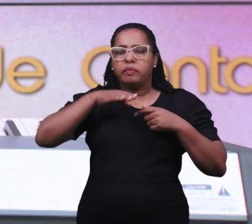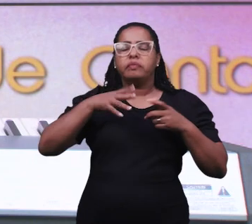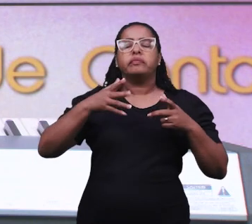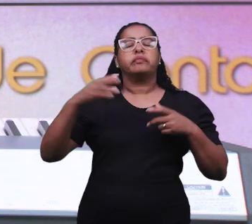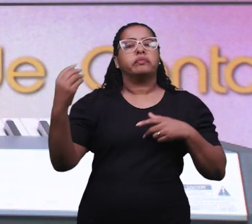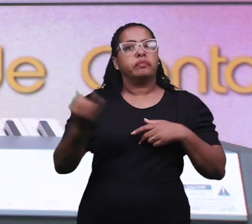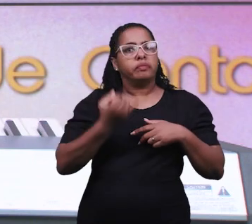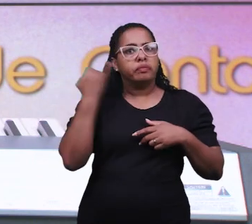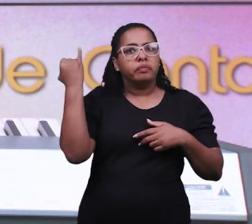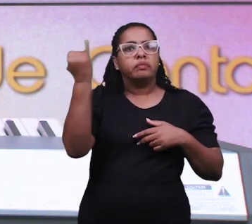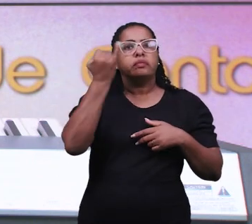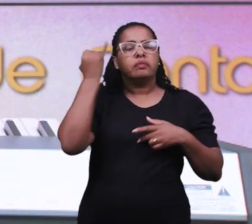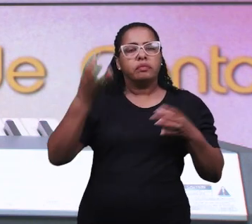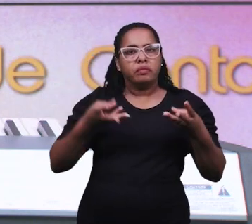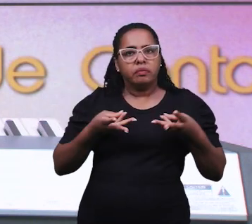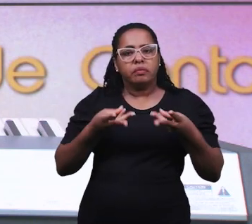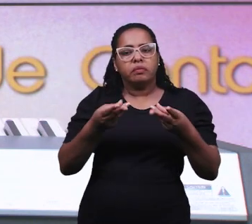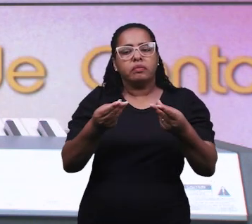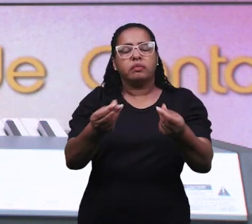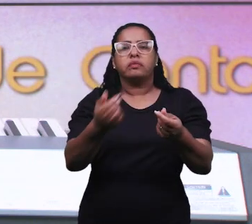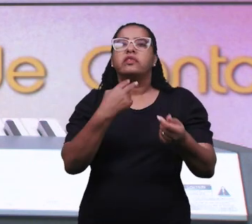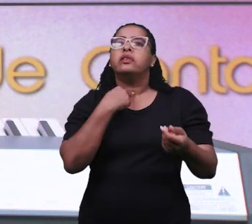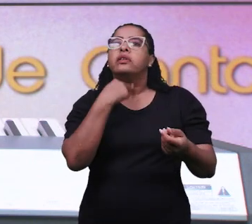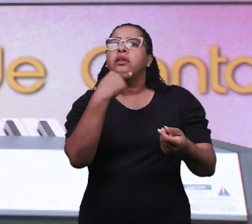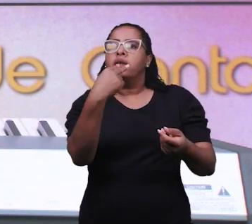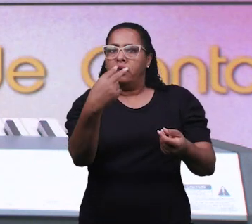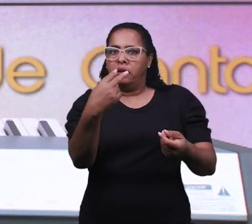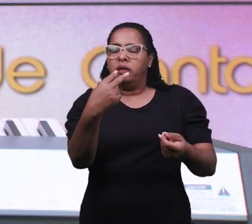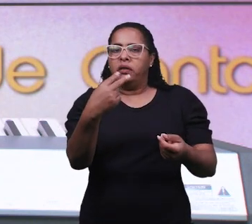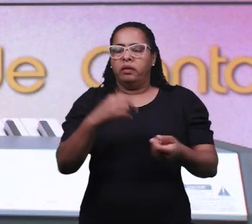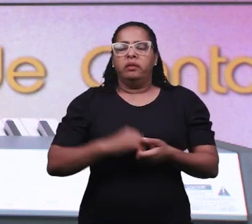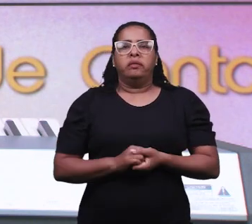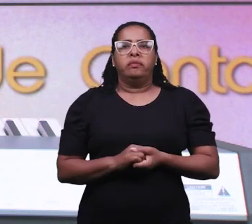muito importante para que a gente tenha qualidade na emissão do som da voz.